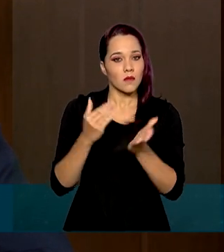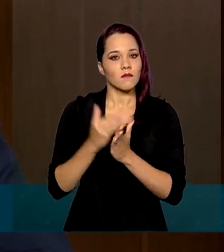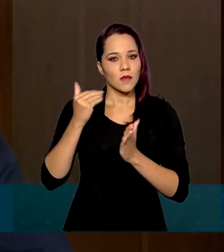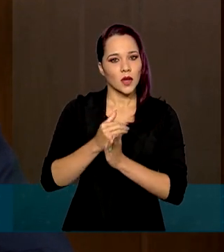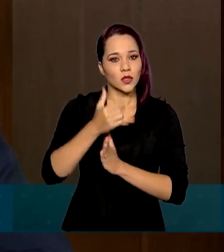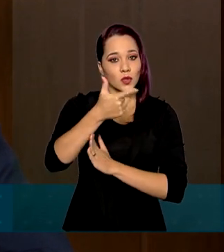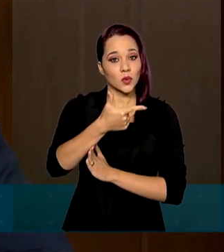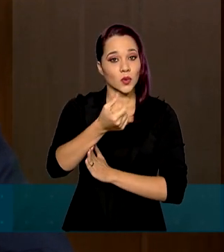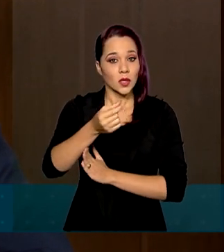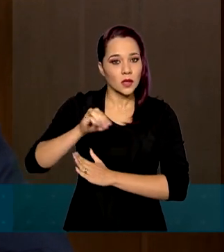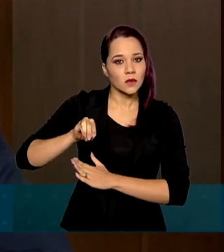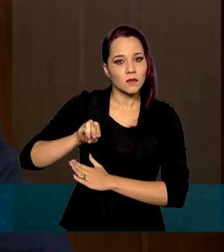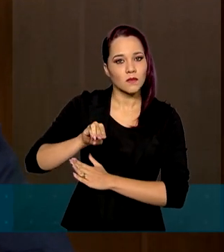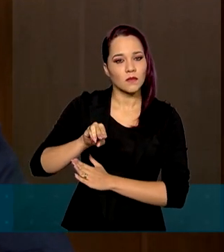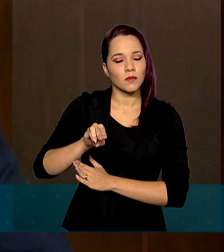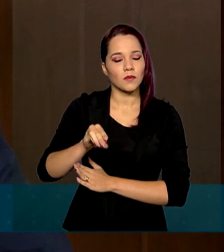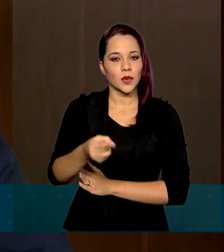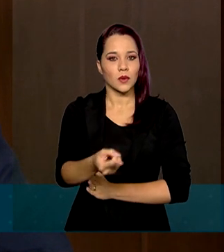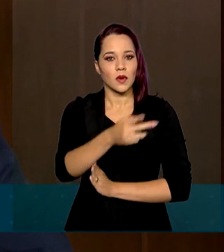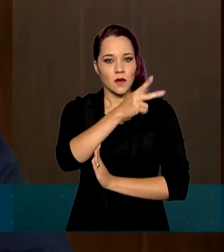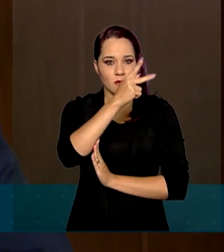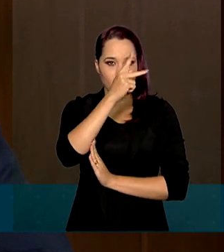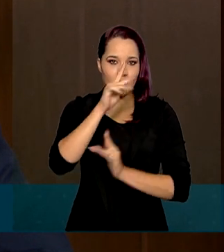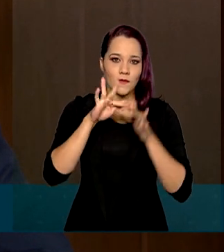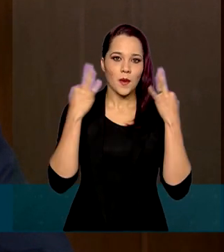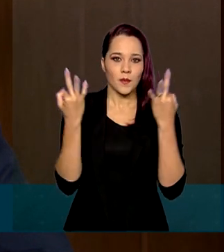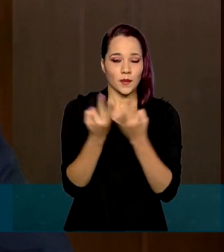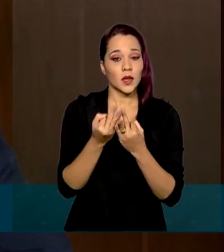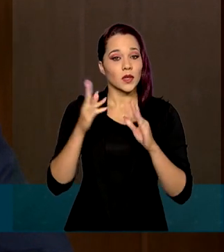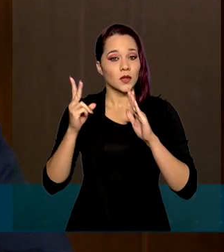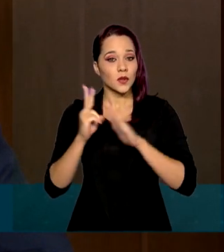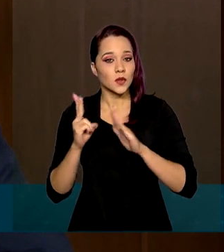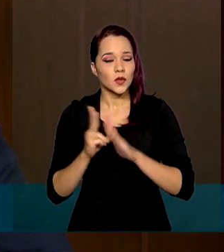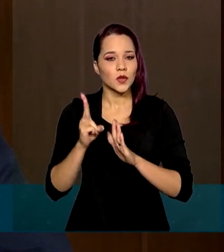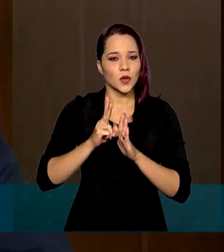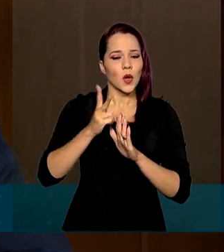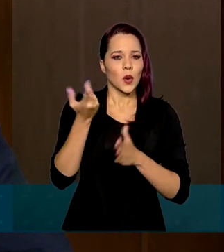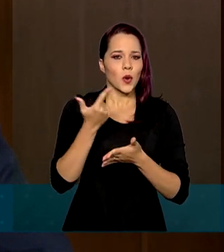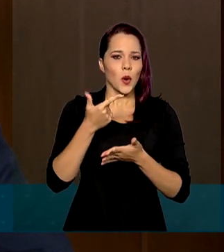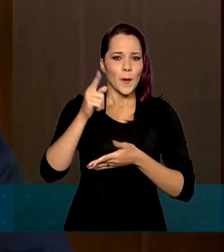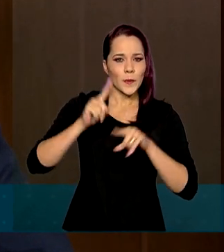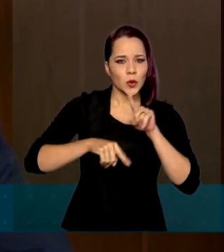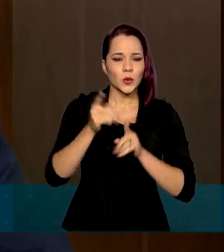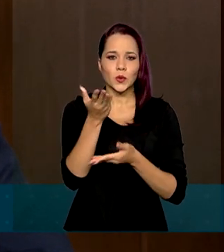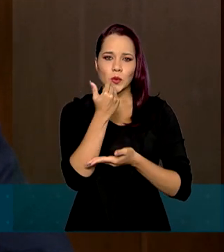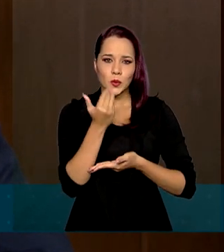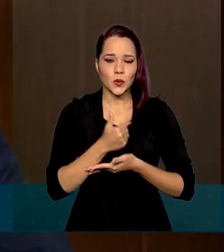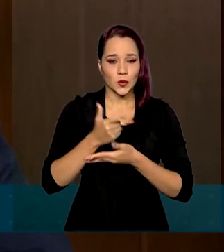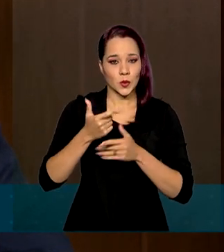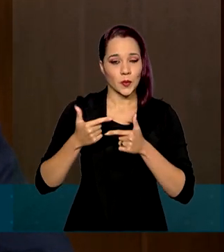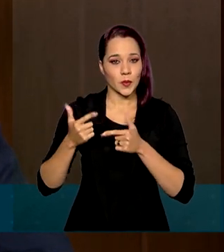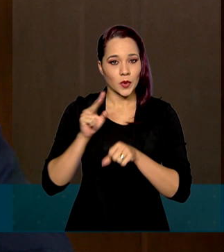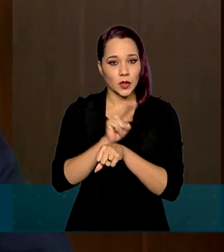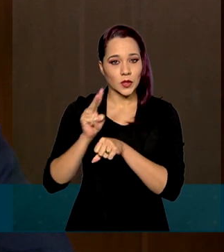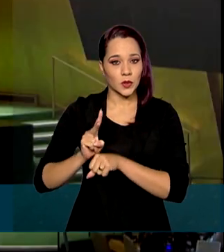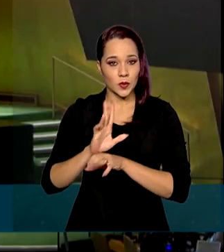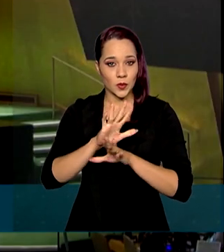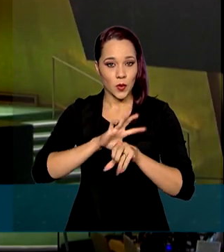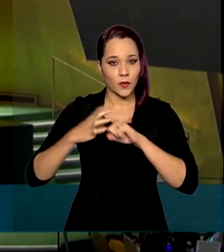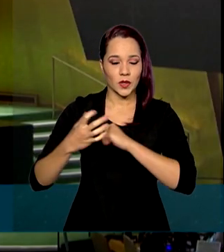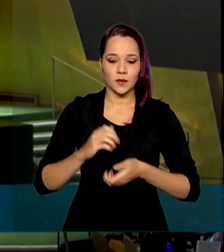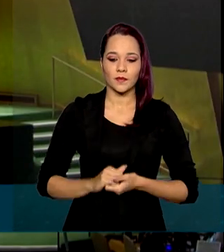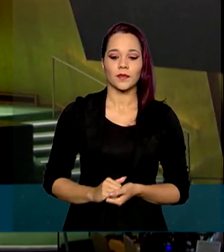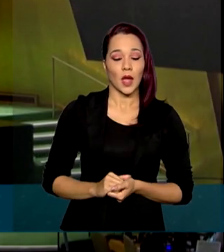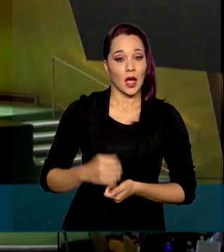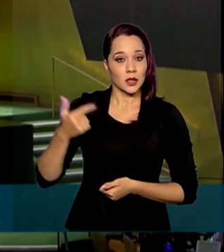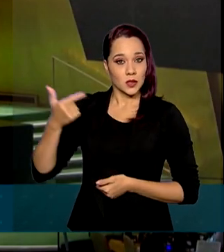200 mil famílias indígenas com produtos alimentícios e prevenção à Covid. Essa é a segunda participação do